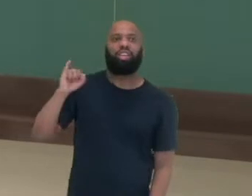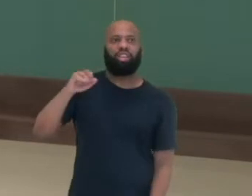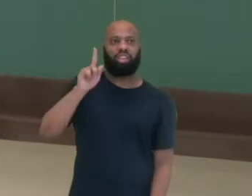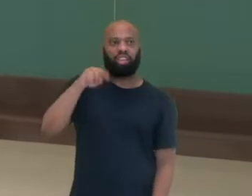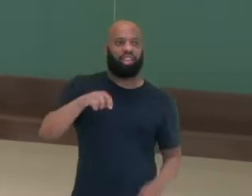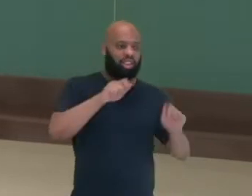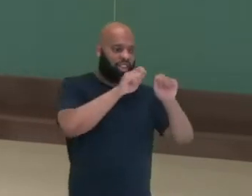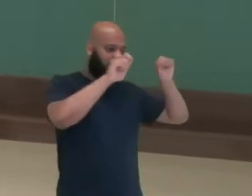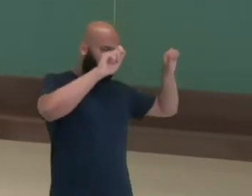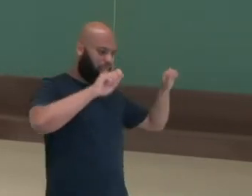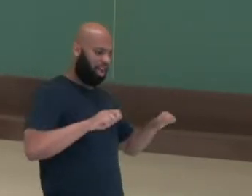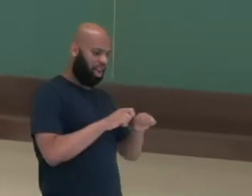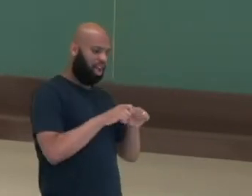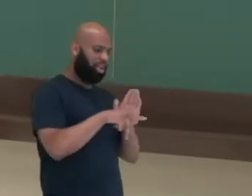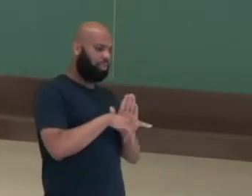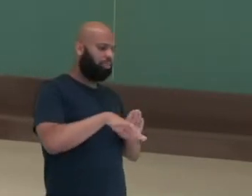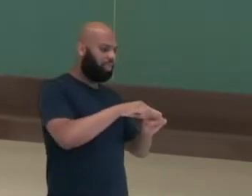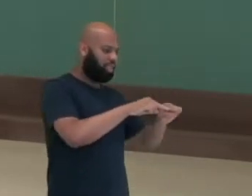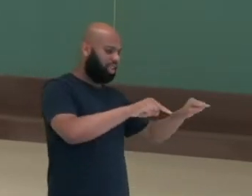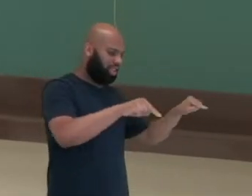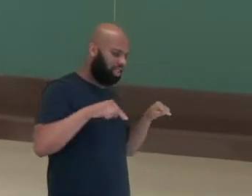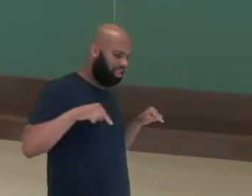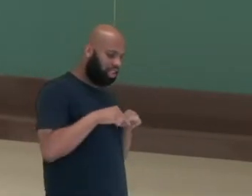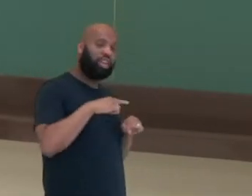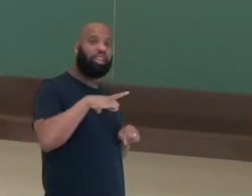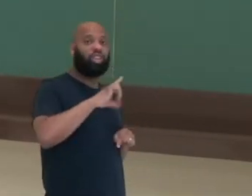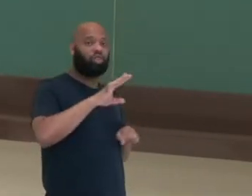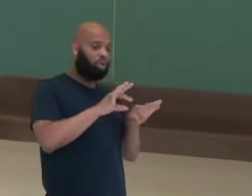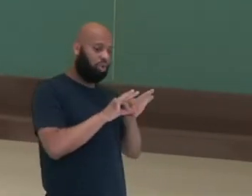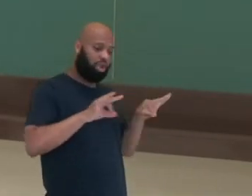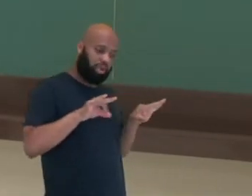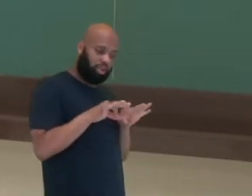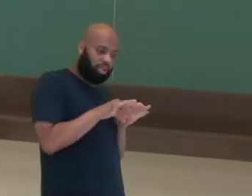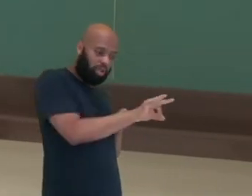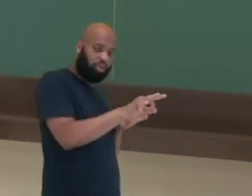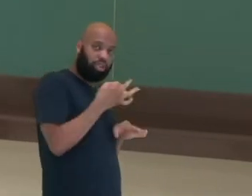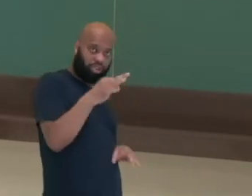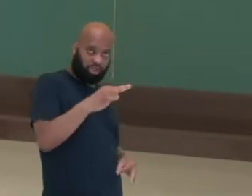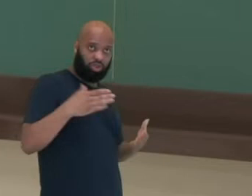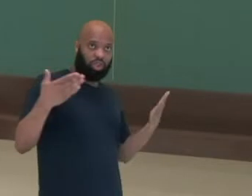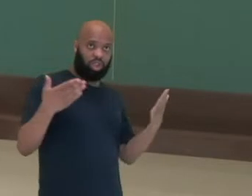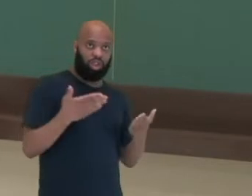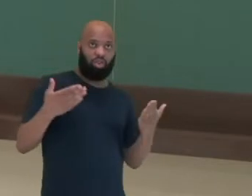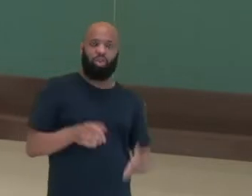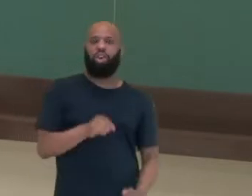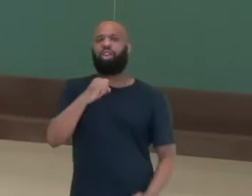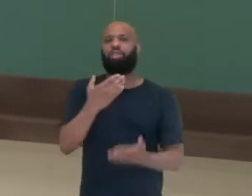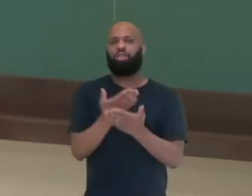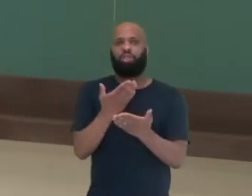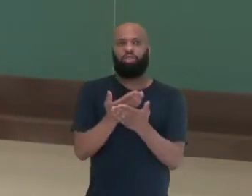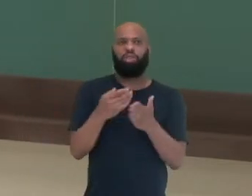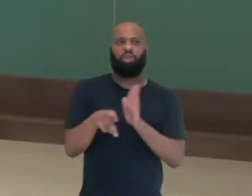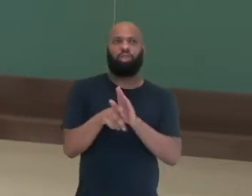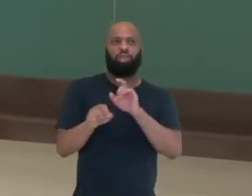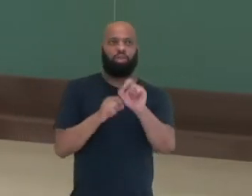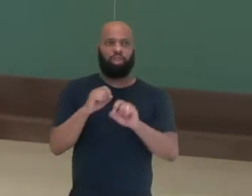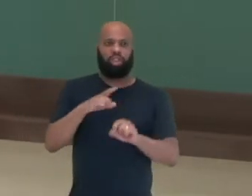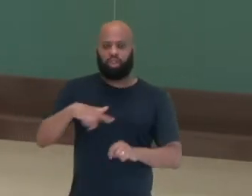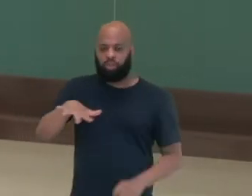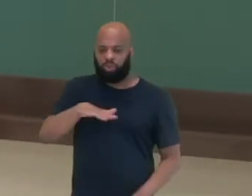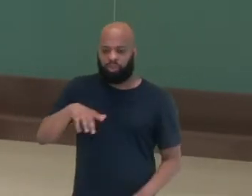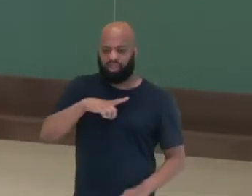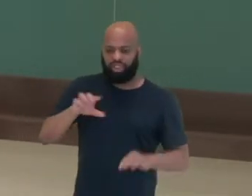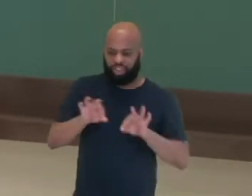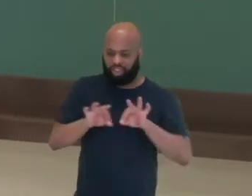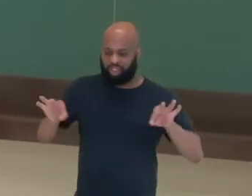área de um terreno, a gente tem o comprimento e a largura, não é? Agora, quando a gente está falando, né, de uma superfície que